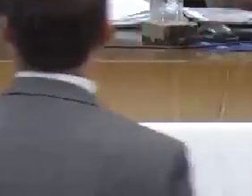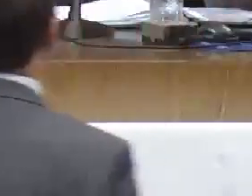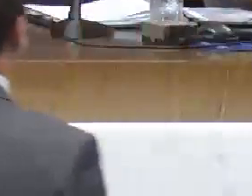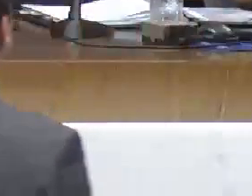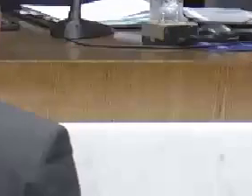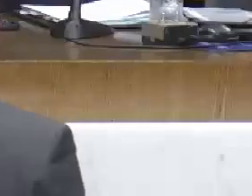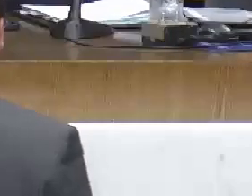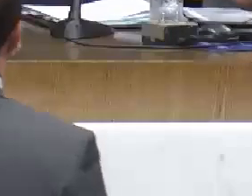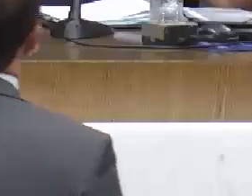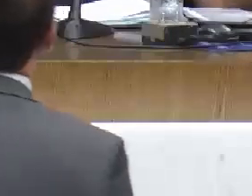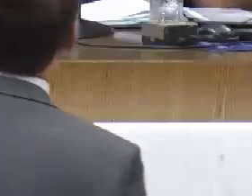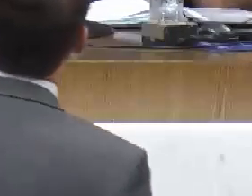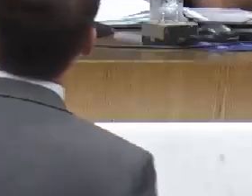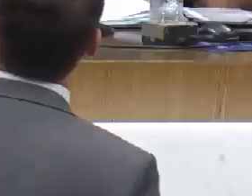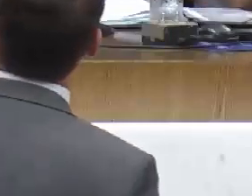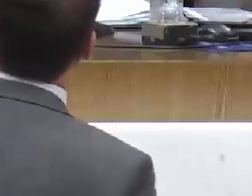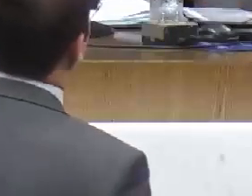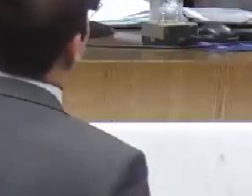não.